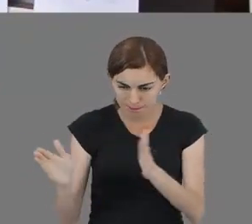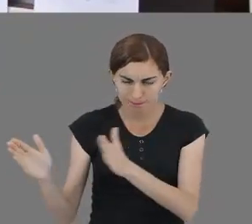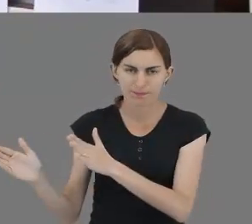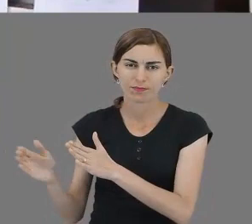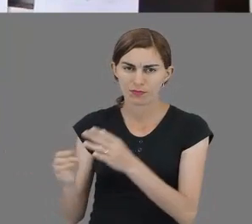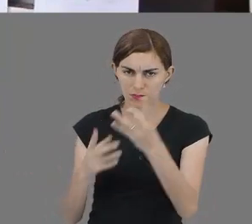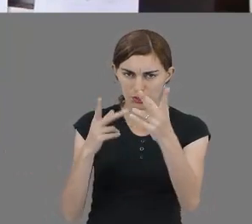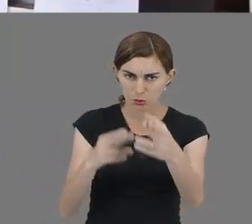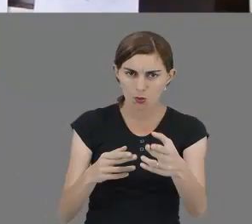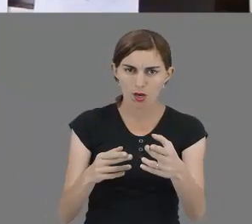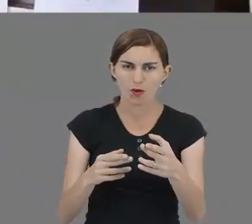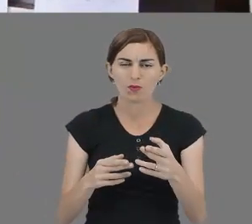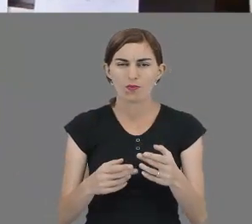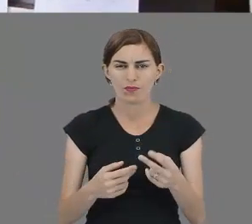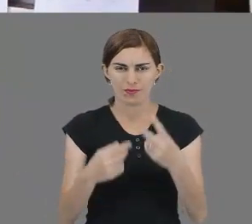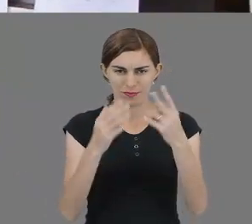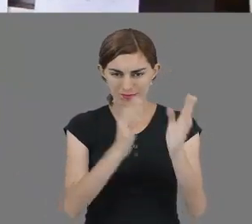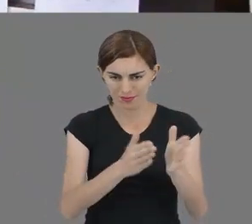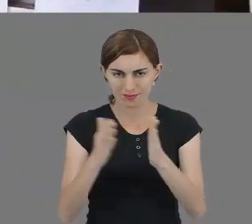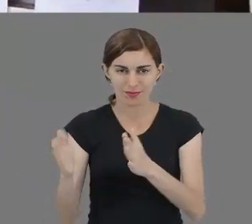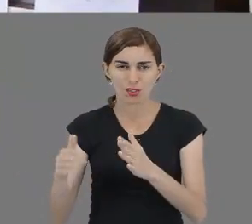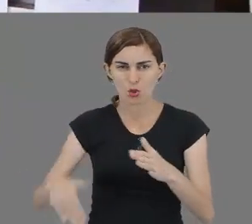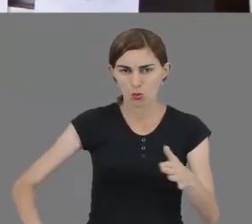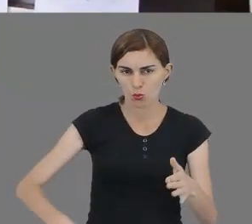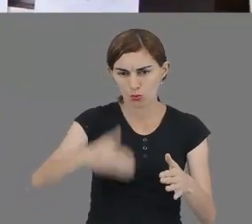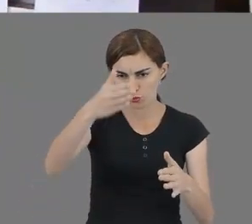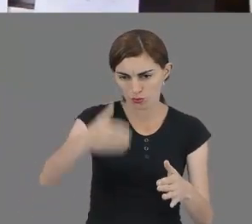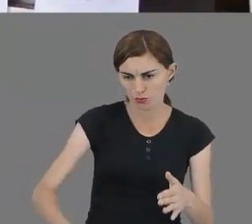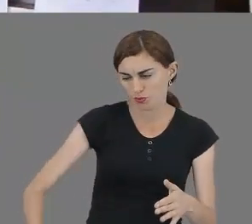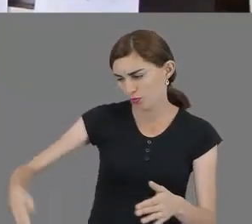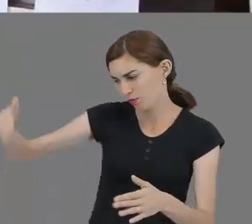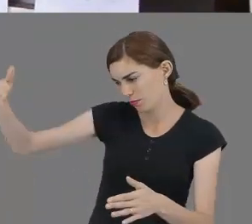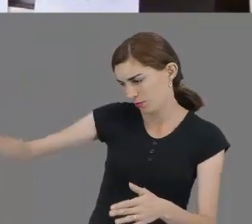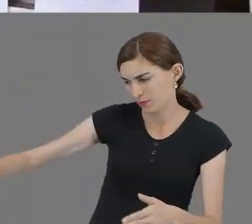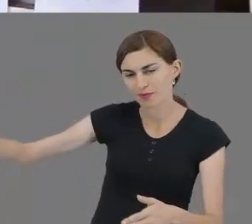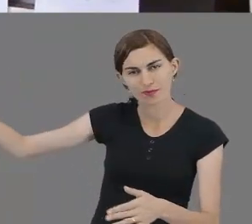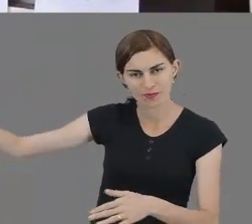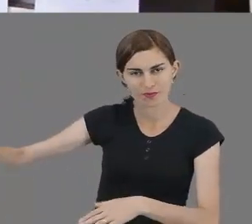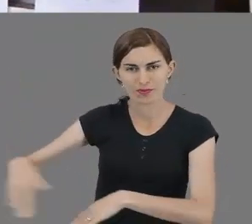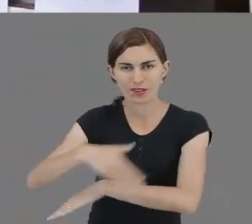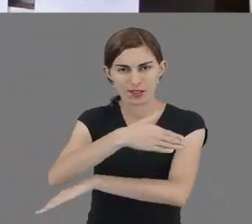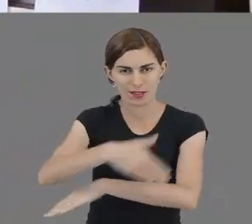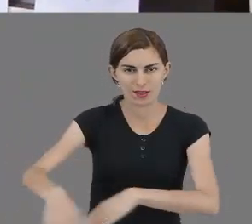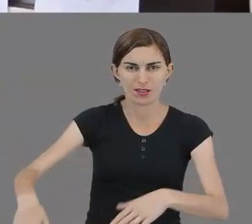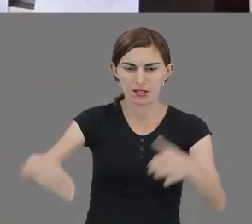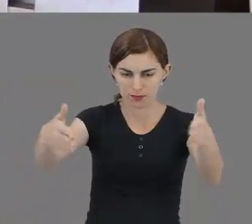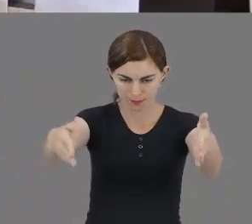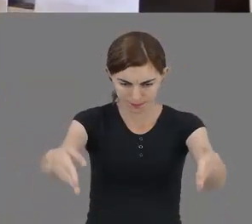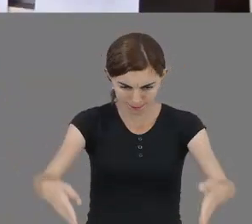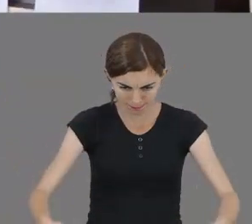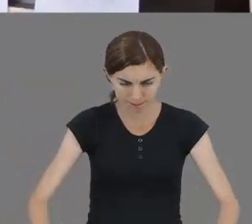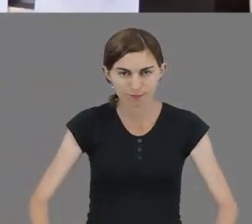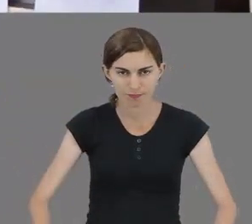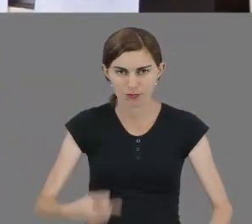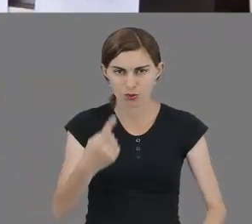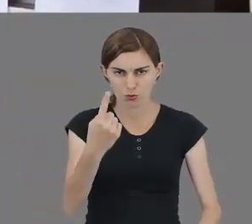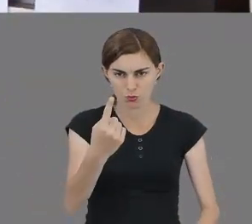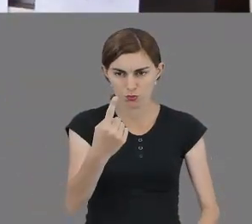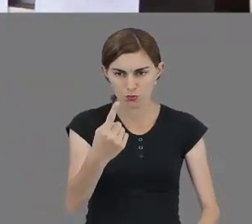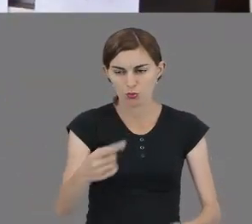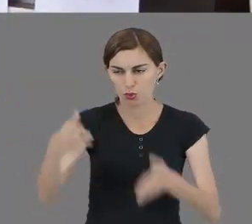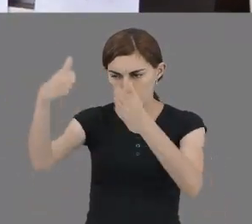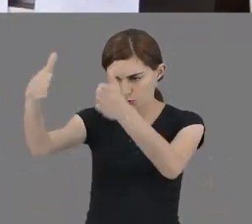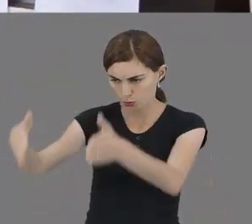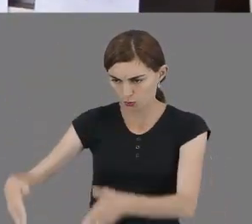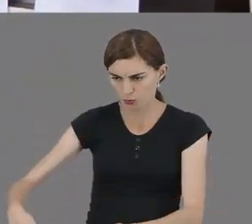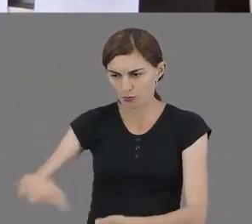mais ou menos como está aqui em ruas, sugiro a você que faça dessa forma. Por exemplo, digamos que aqui seja a rua